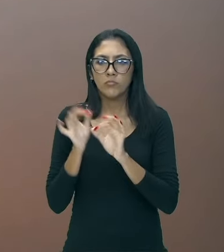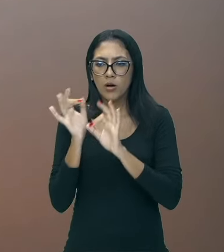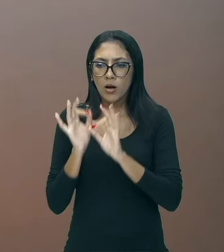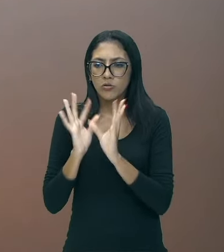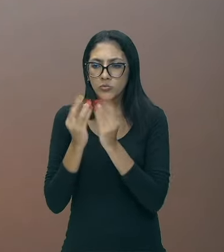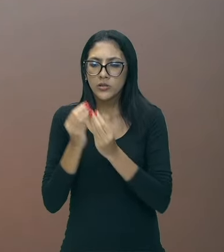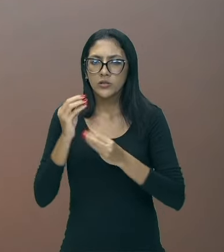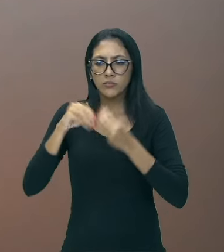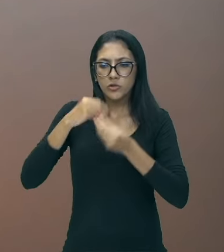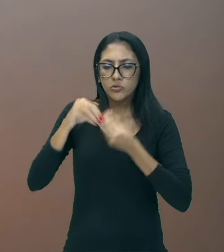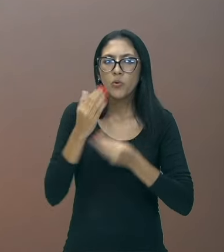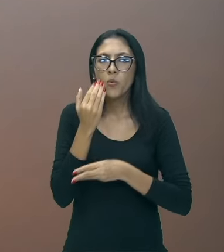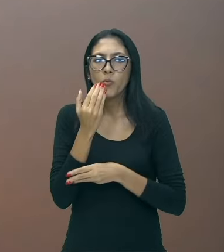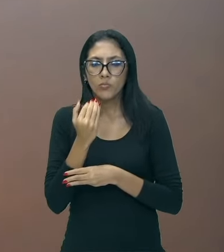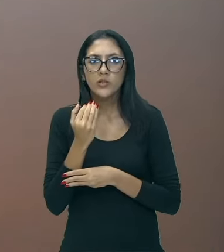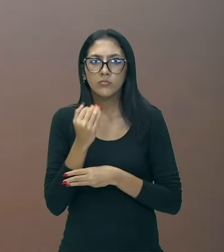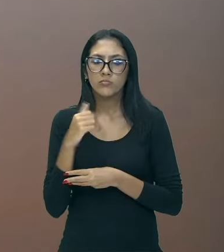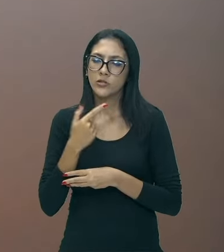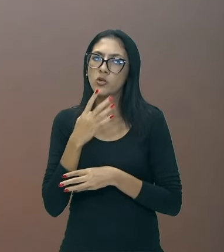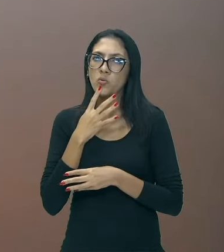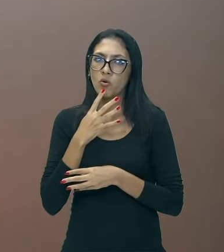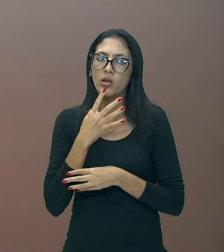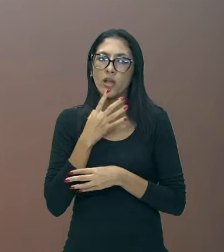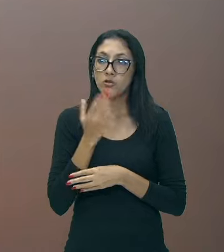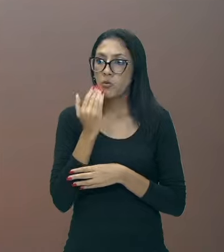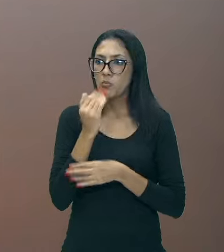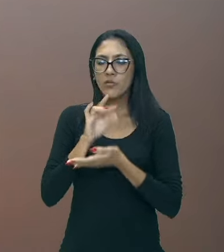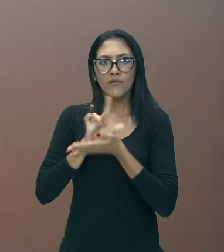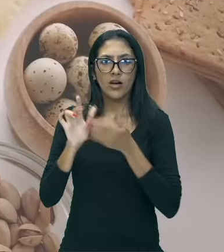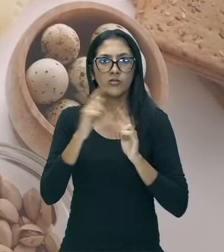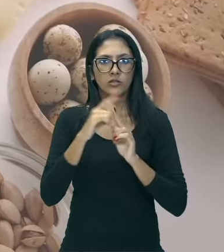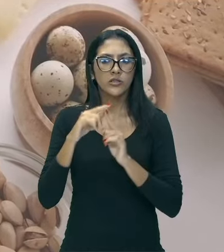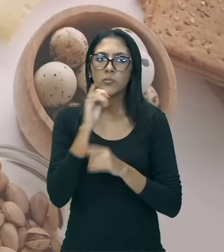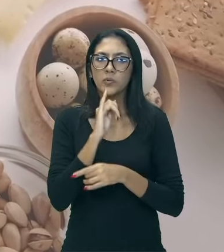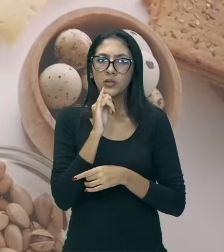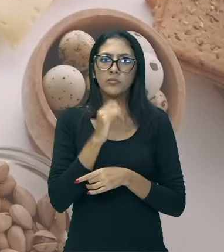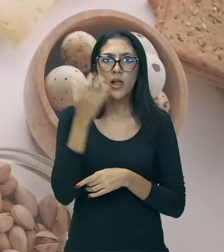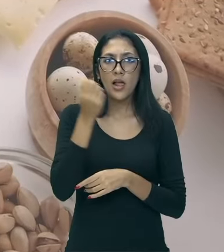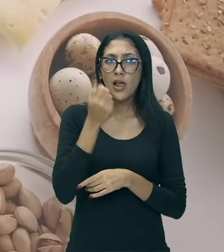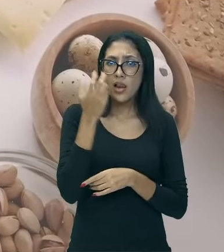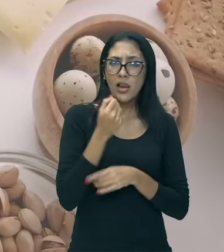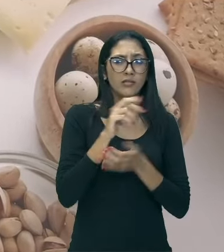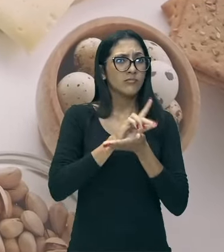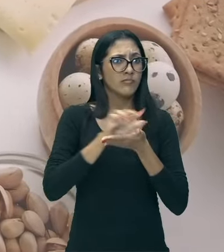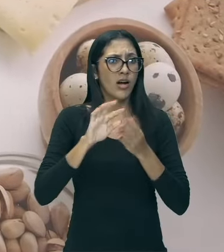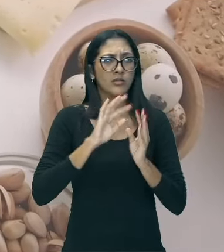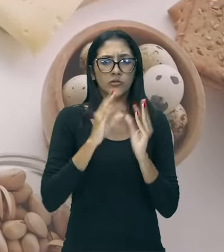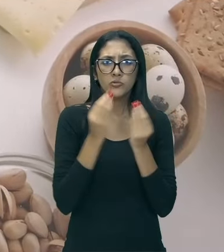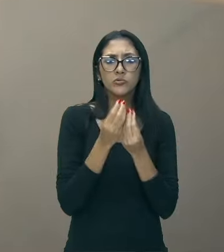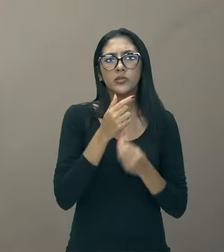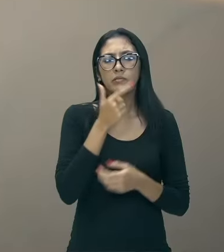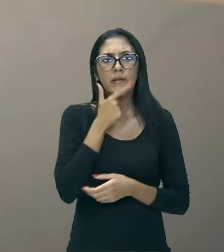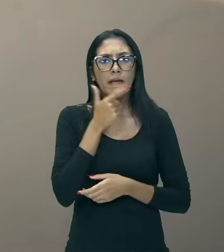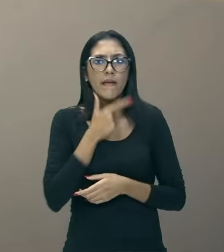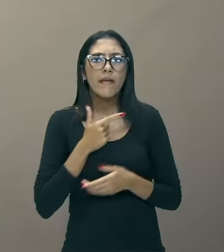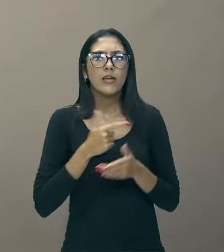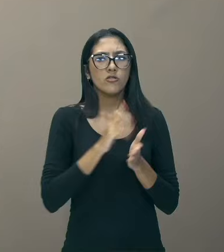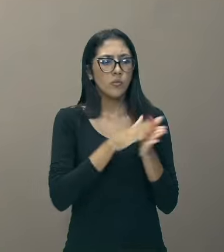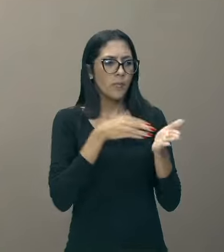alimentares que comemos são de natureza coloidal. Leite e muitos produtos lácteos, como queijo, manteiga